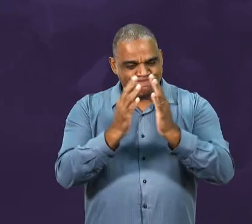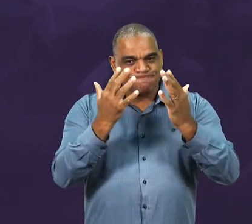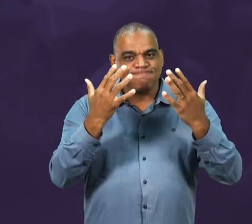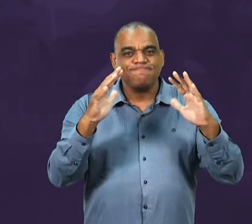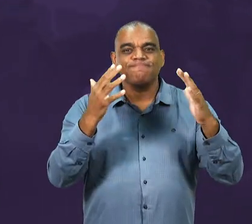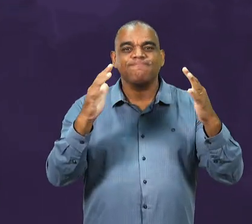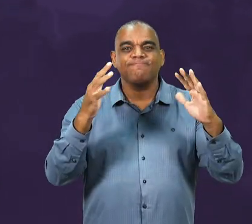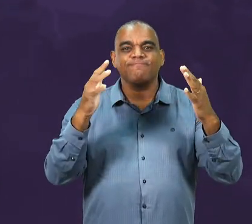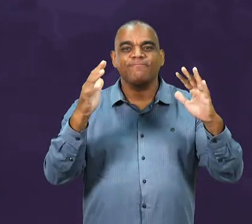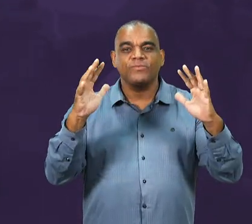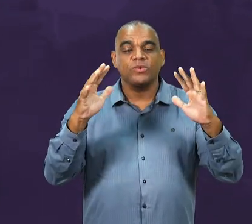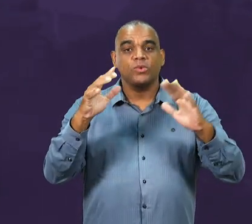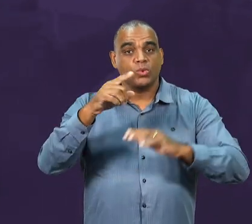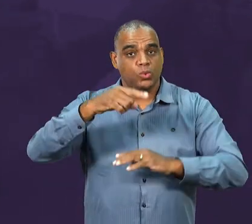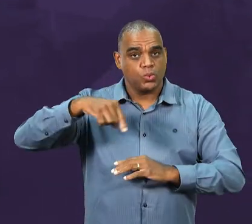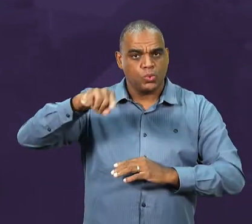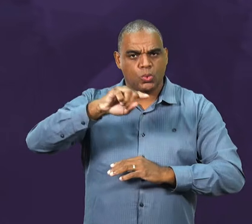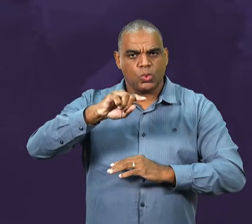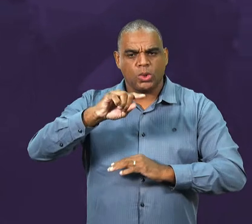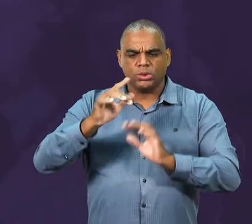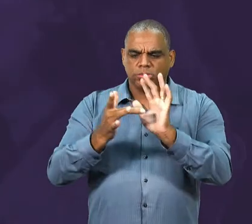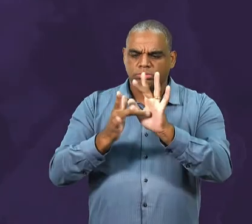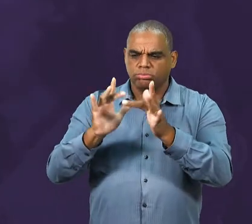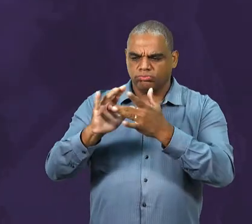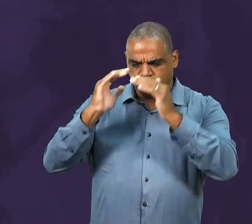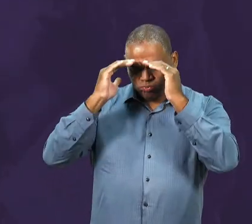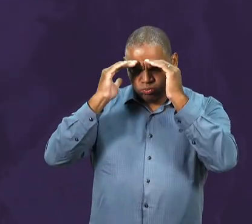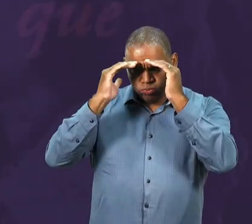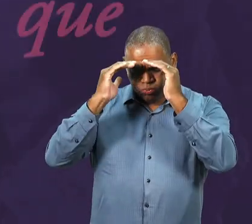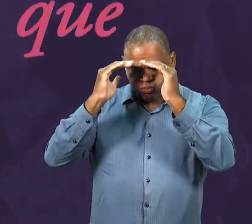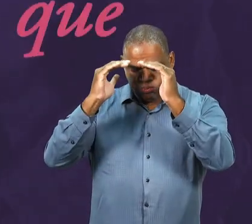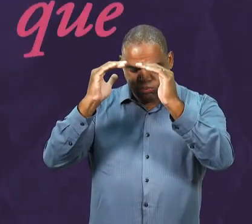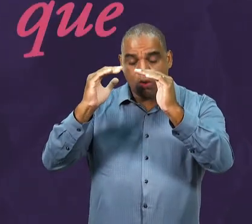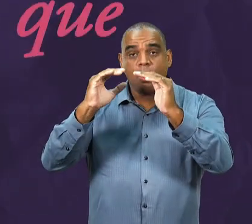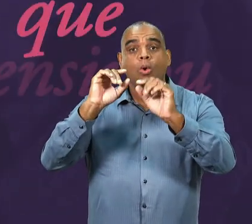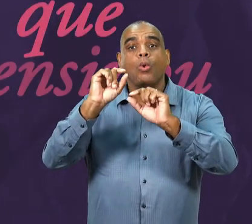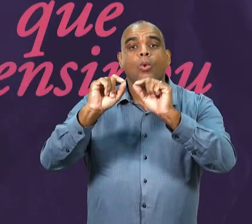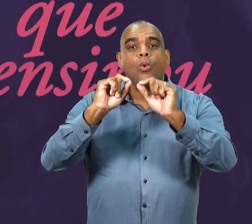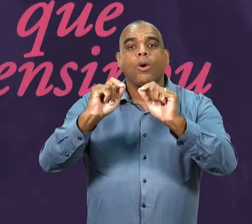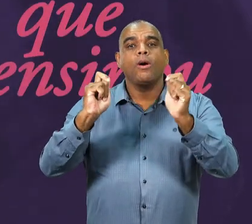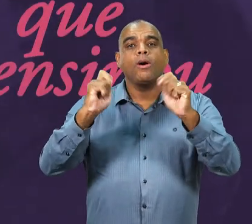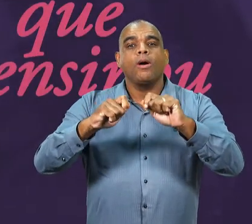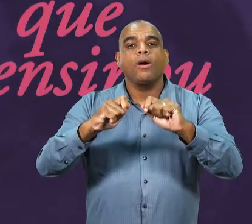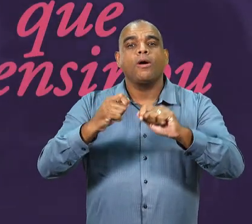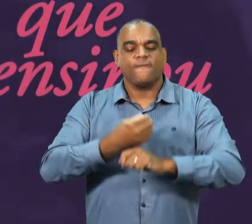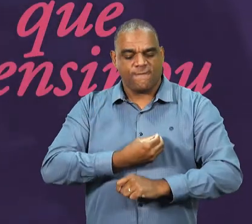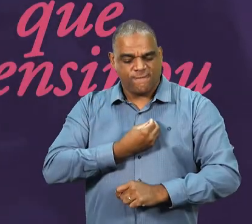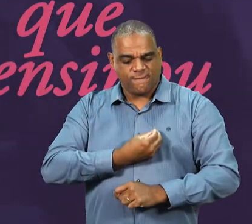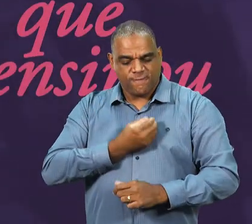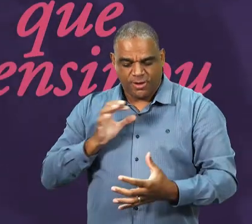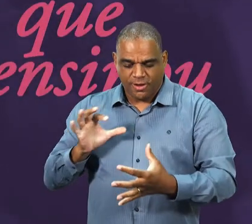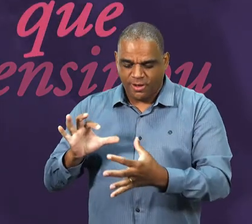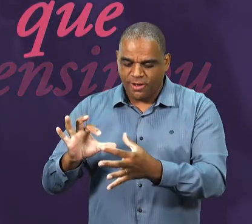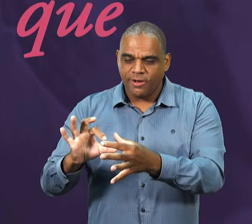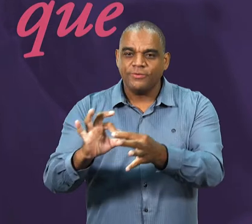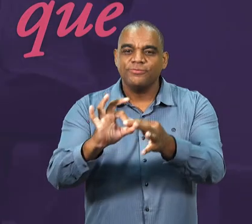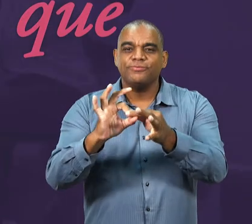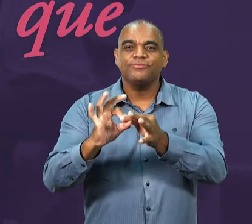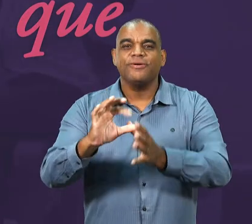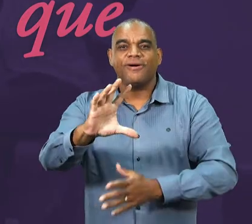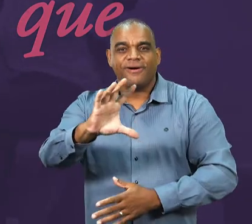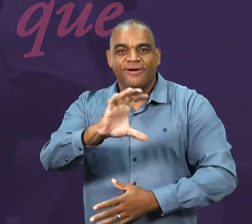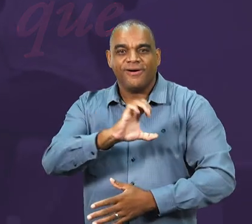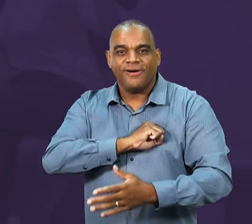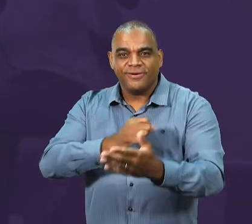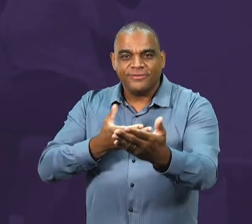de celebração. Ao seguirmos com zelo o que Cristo nos ensinou, somos chamados a viver